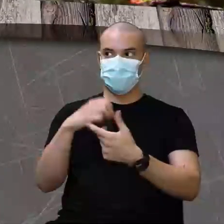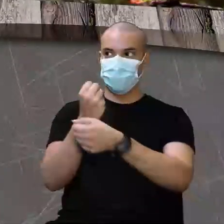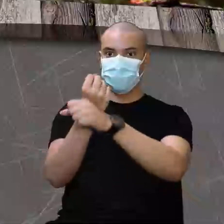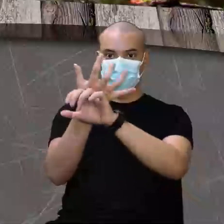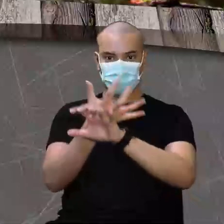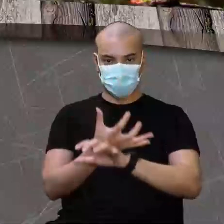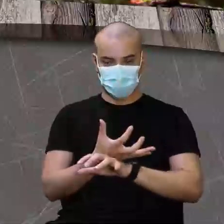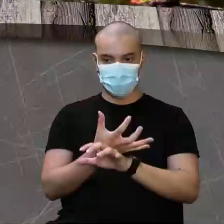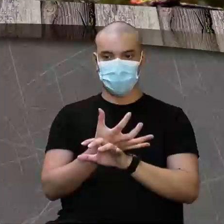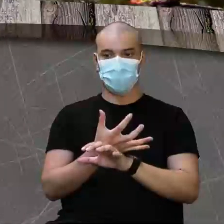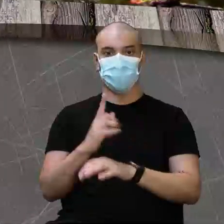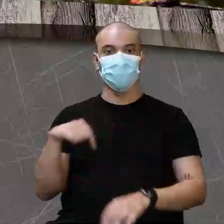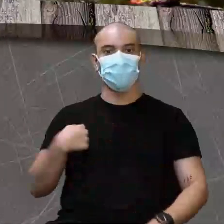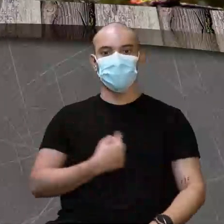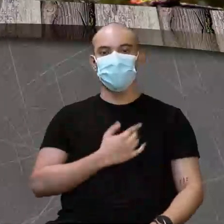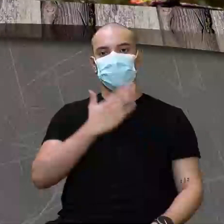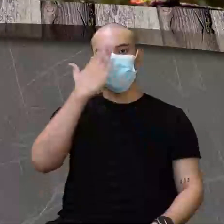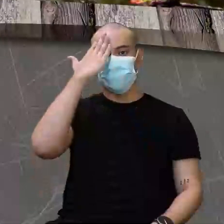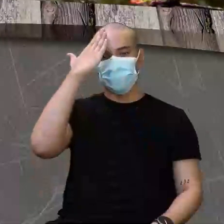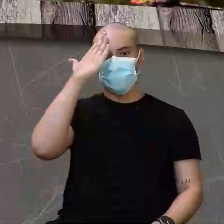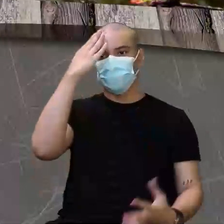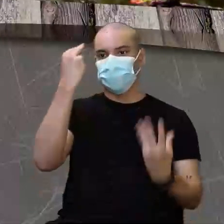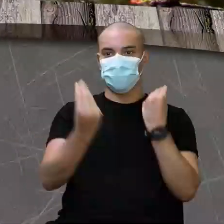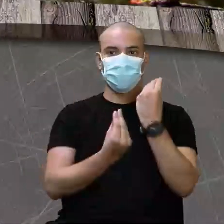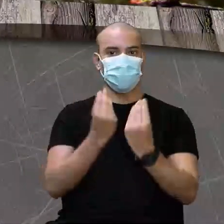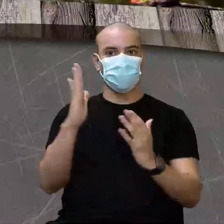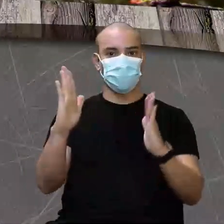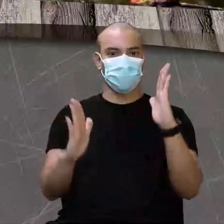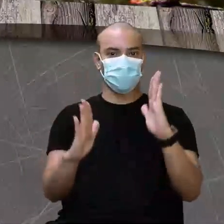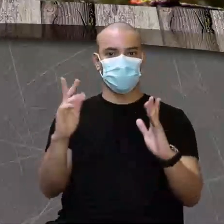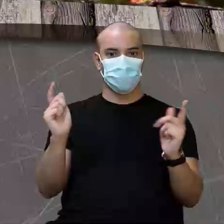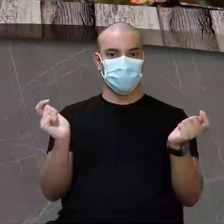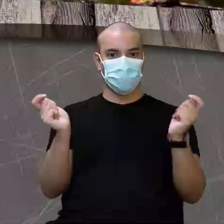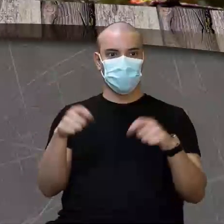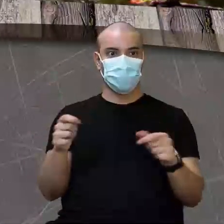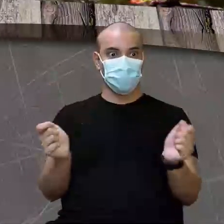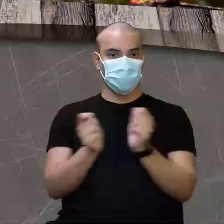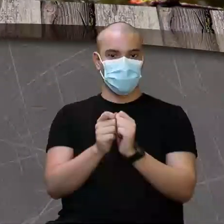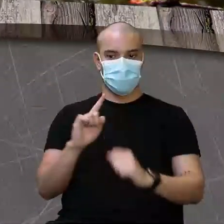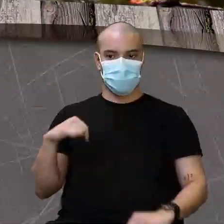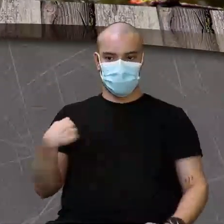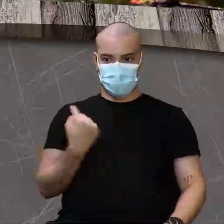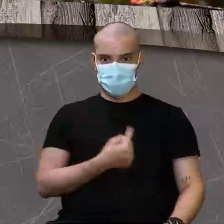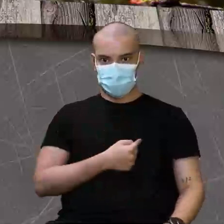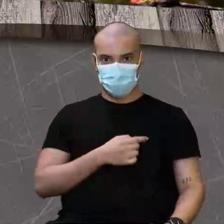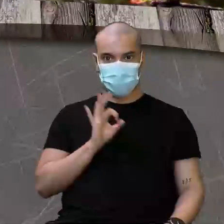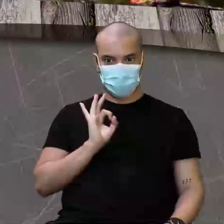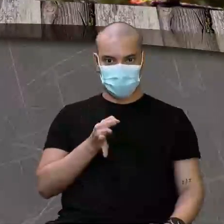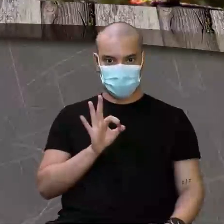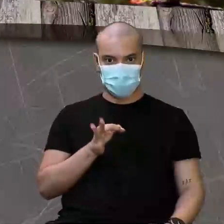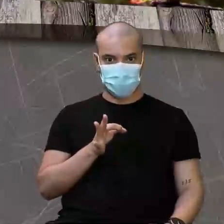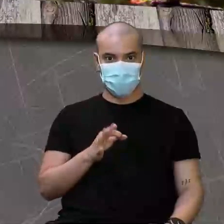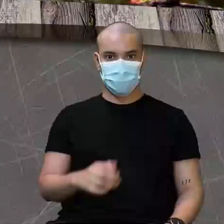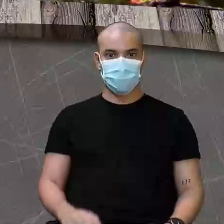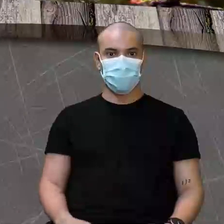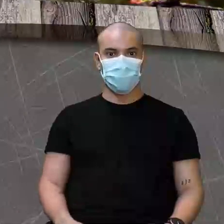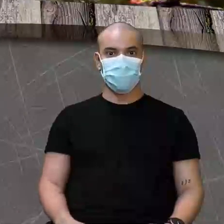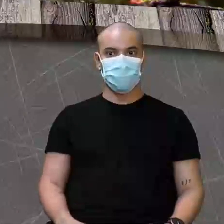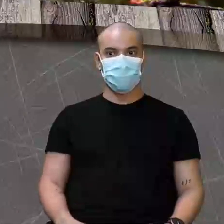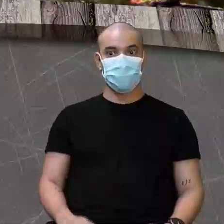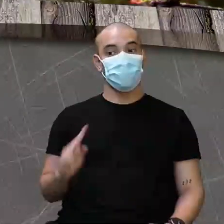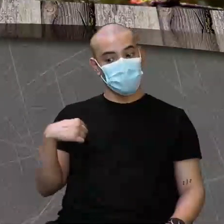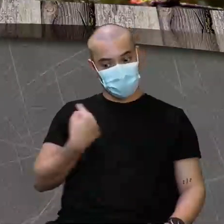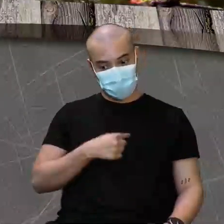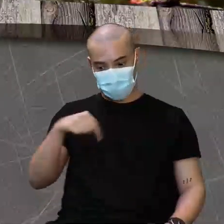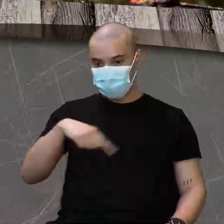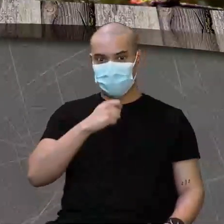desses organismos, tá? Para saber em que período que eles estavam aqui presentes junto conosco, tá bom? Junto conosco não, porque a